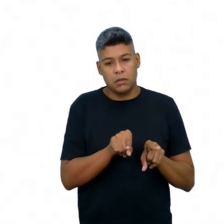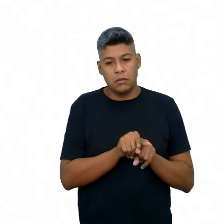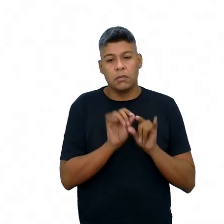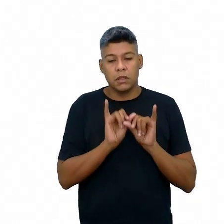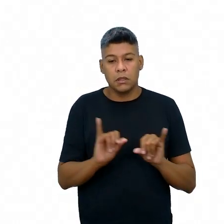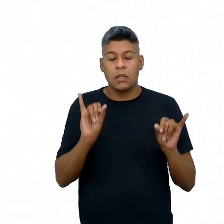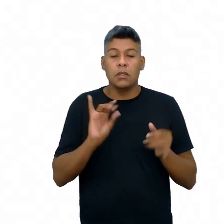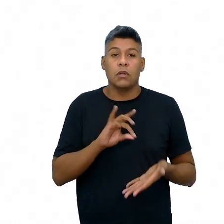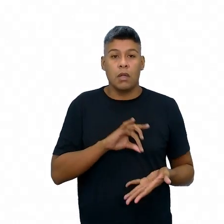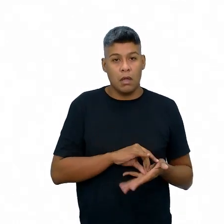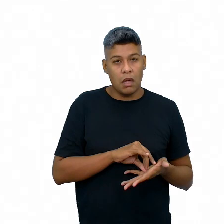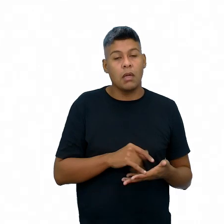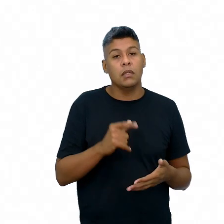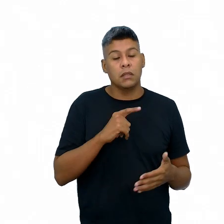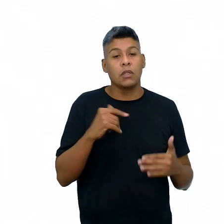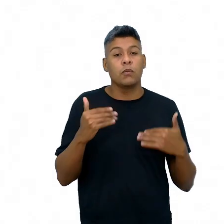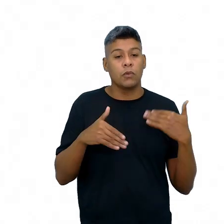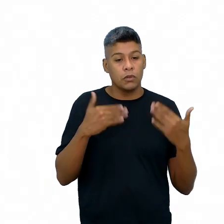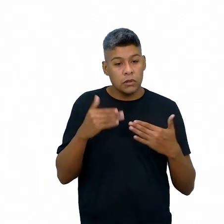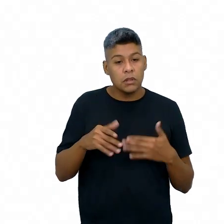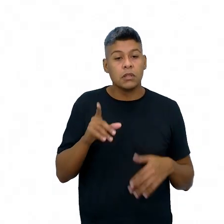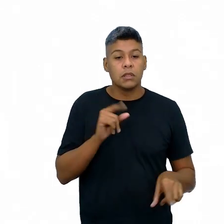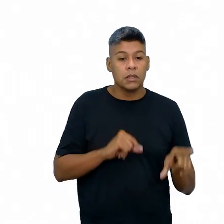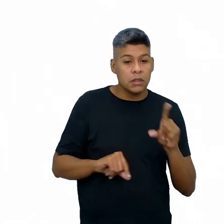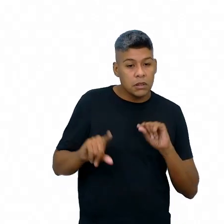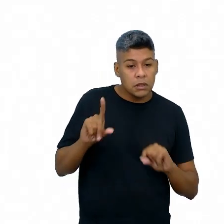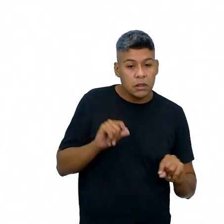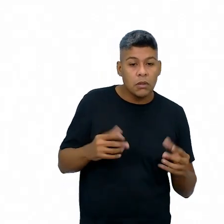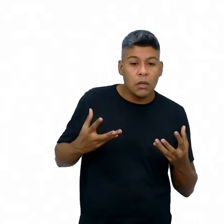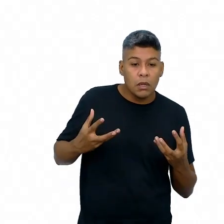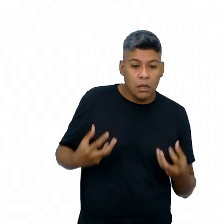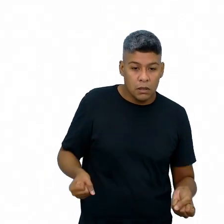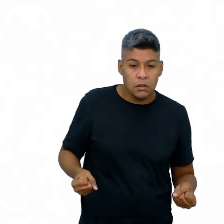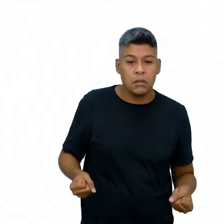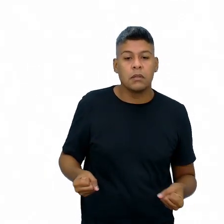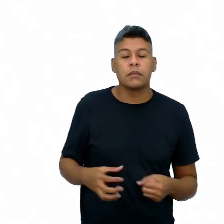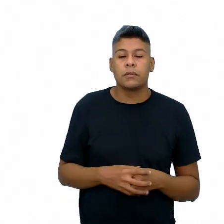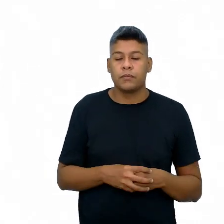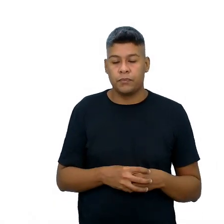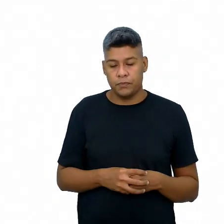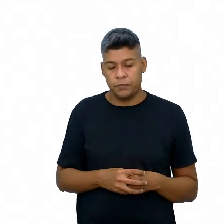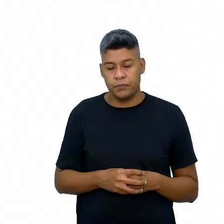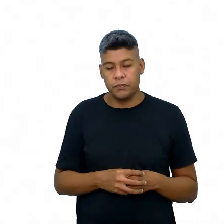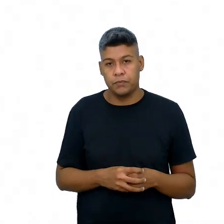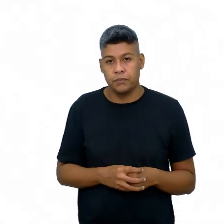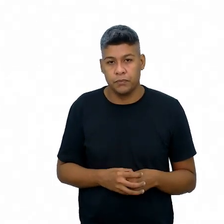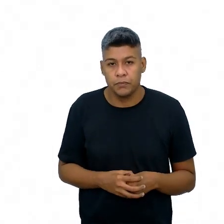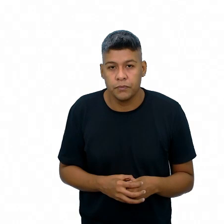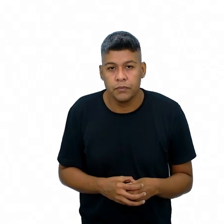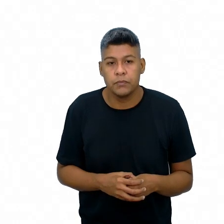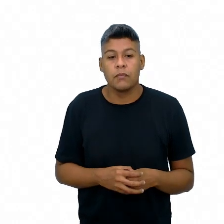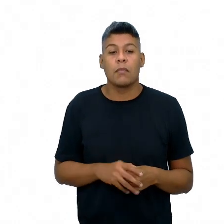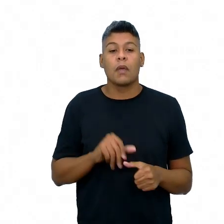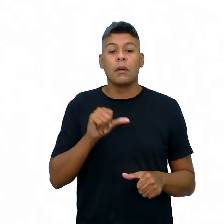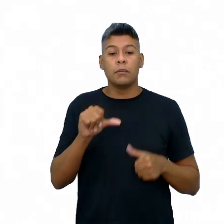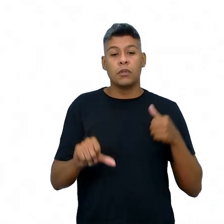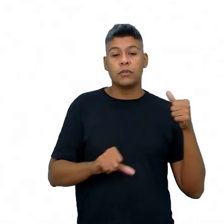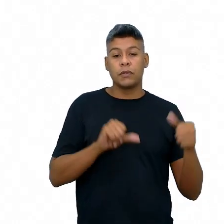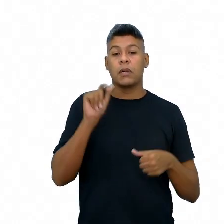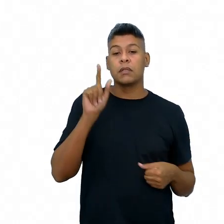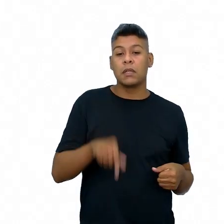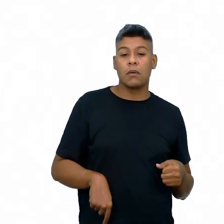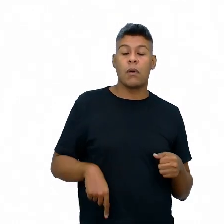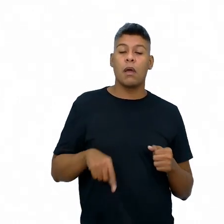dados reais. Esse é um processo de decisão e de aceitação, né? A modificação é um